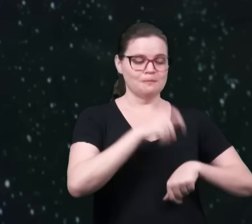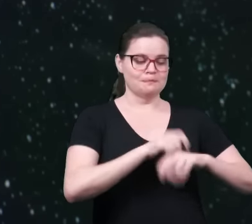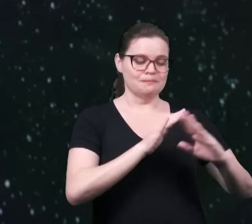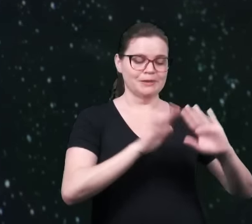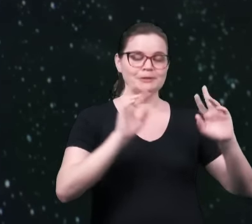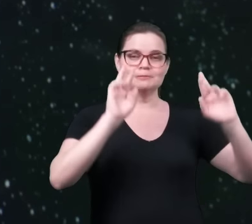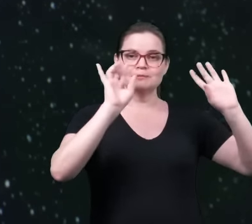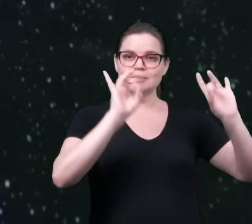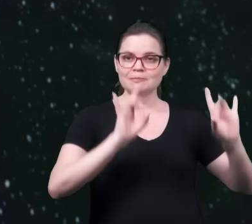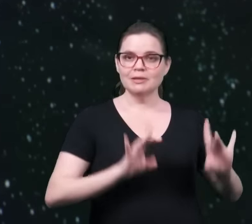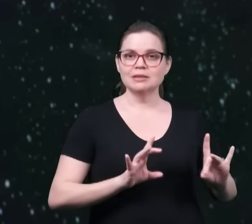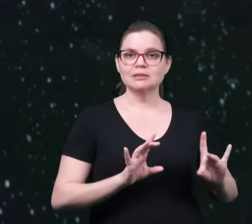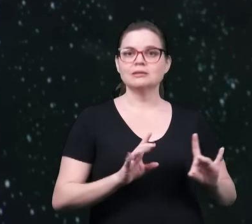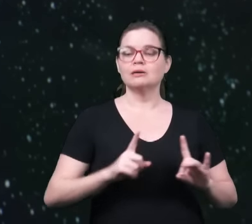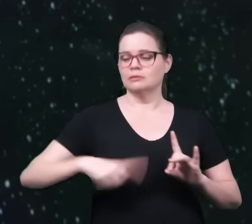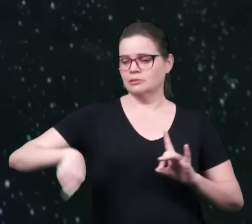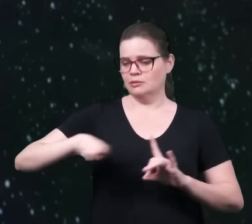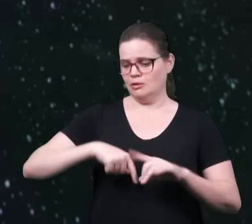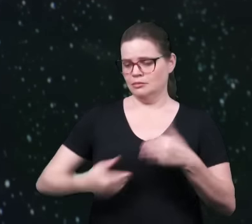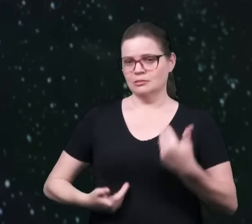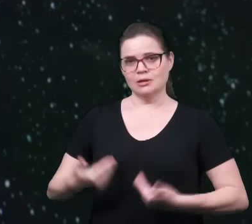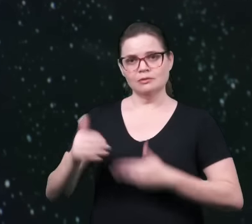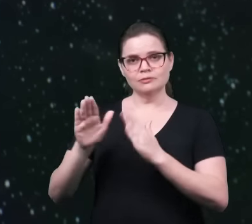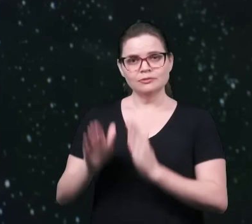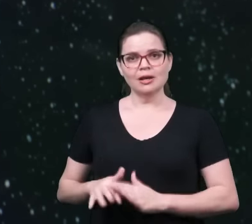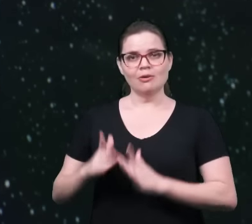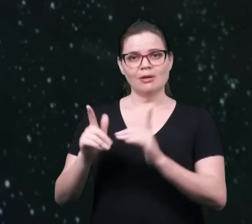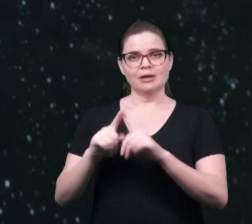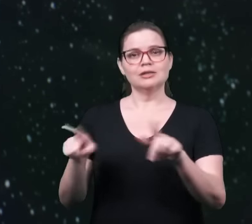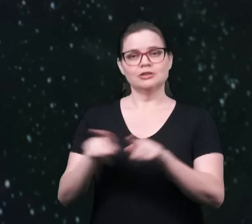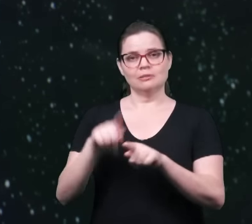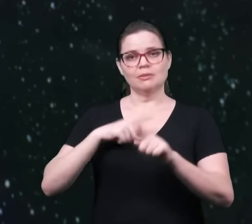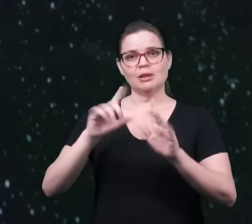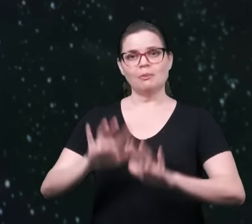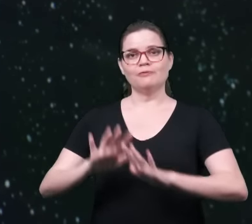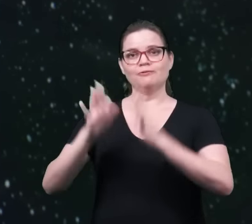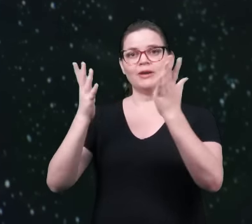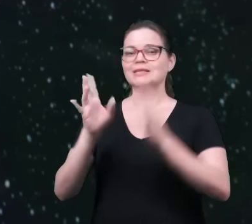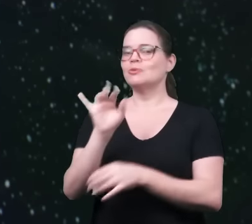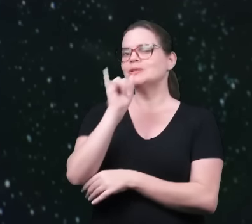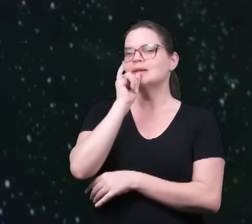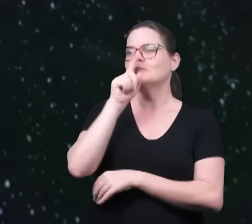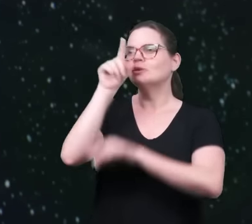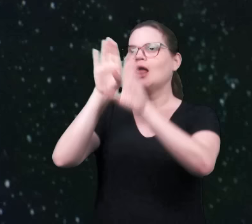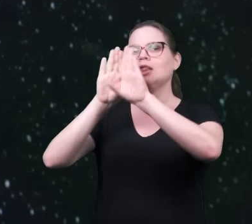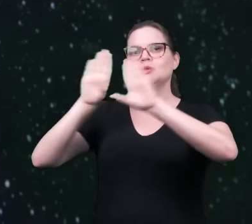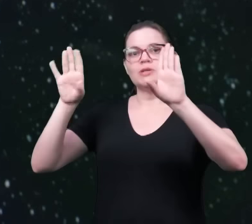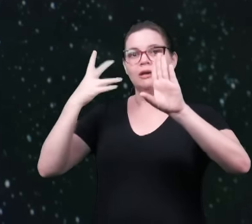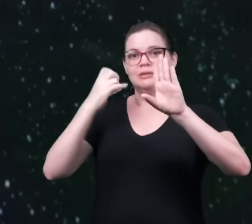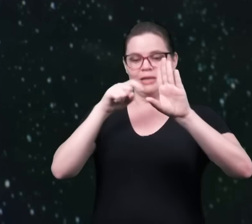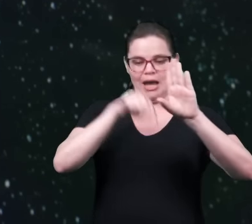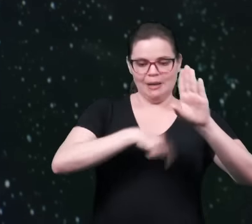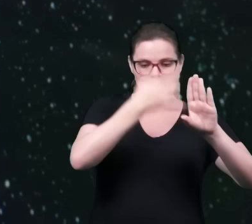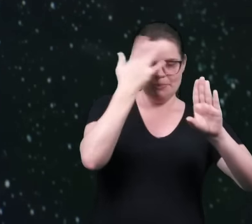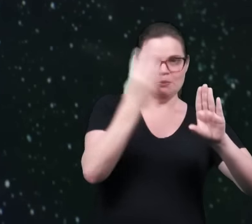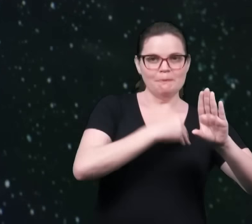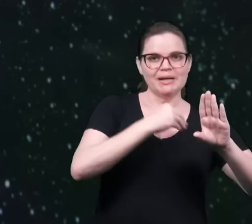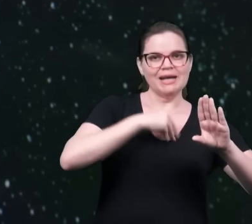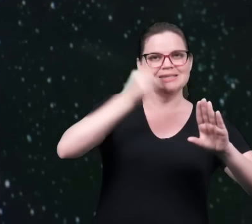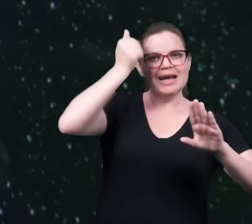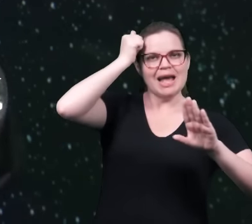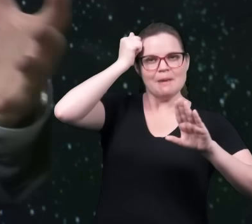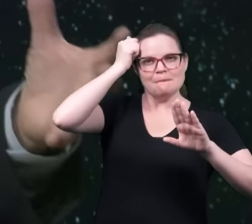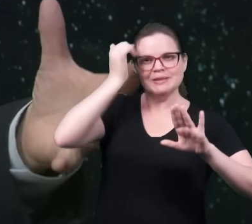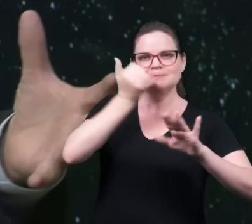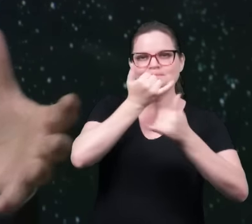A igreja também tem suas festas, né? A palavra de Deus que há uma festa no céu quando um pecador se arrepende. Maravilha. Né? Não é verdade? Então, nós estamos